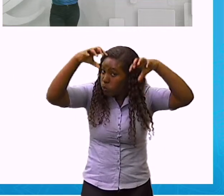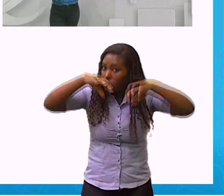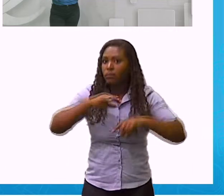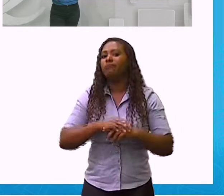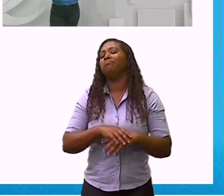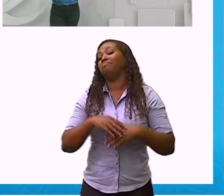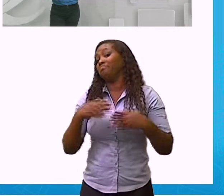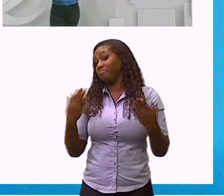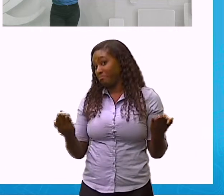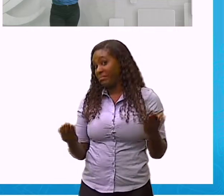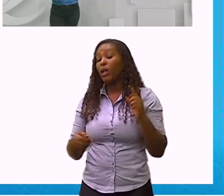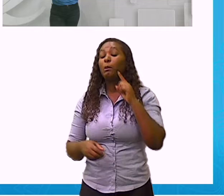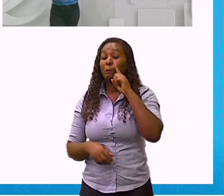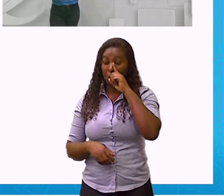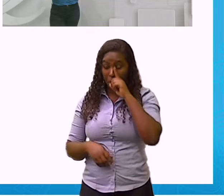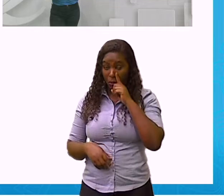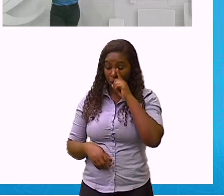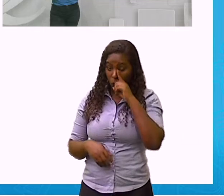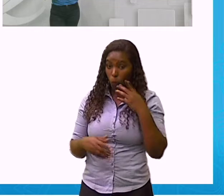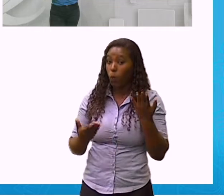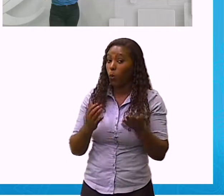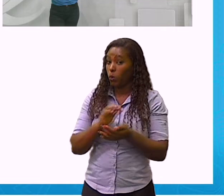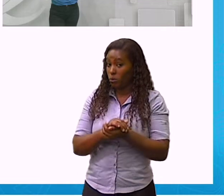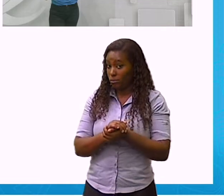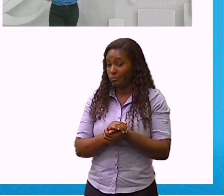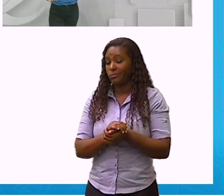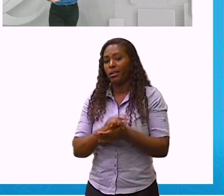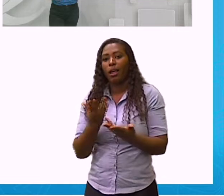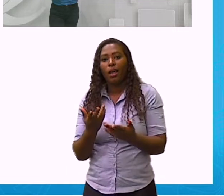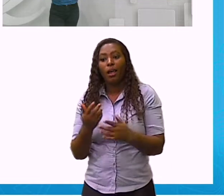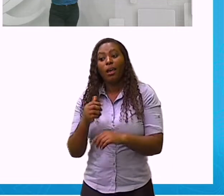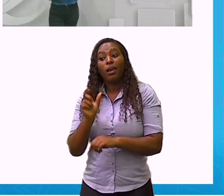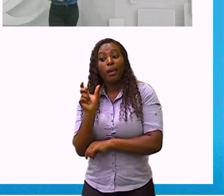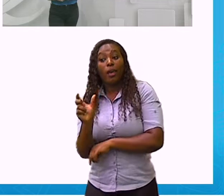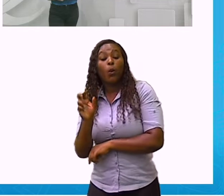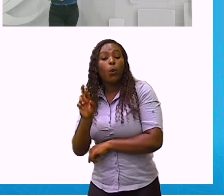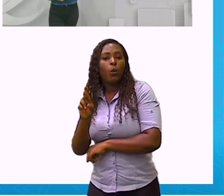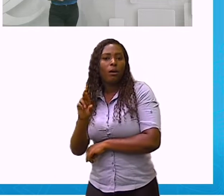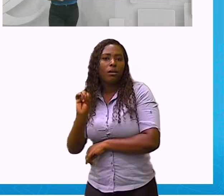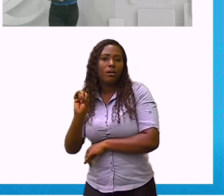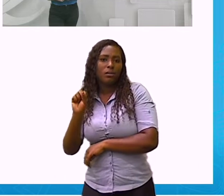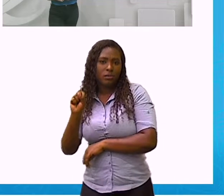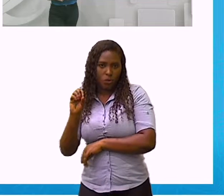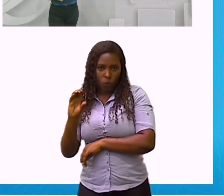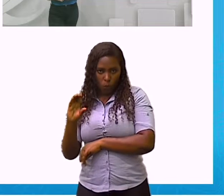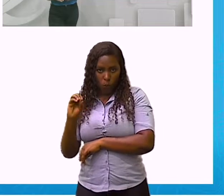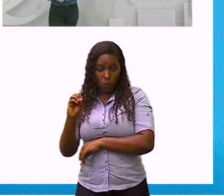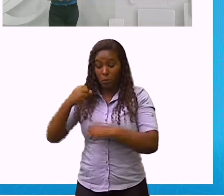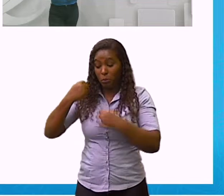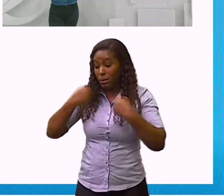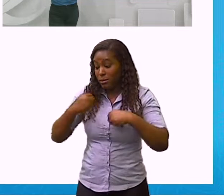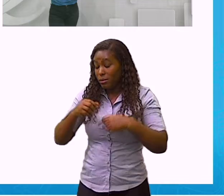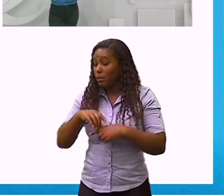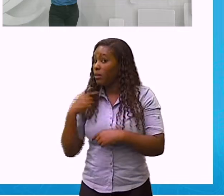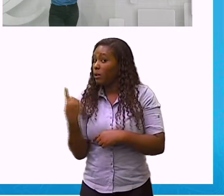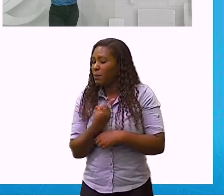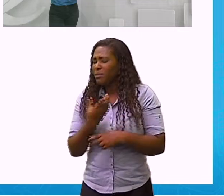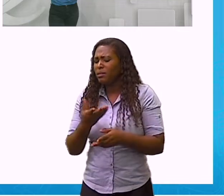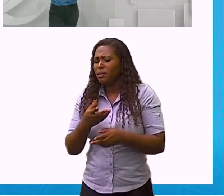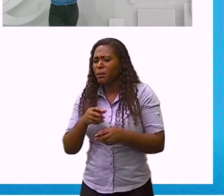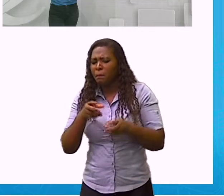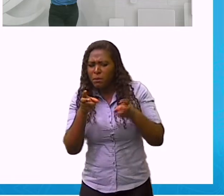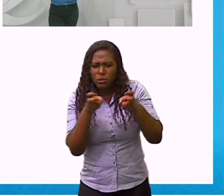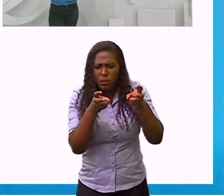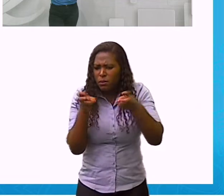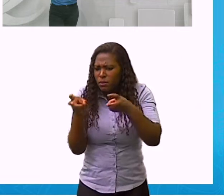para que possam ser diminuídos em todos os momentos do nosso dia. É um perigo sair